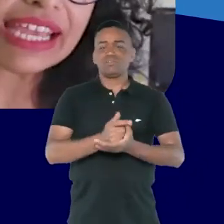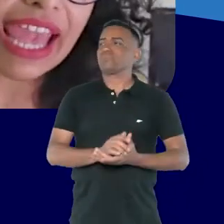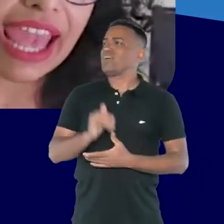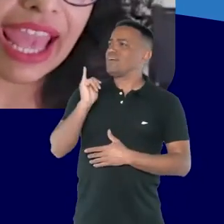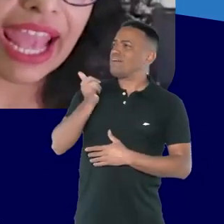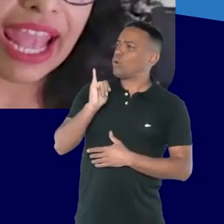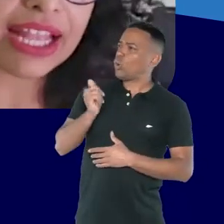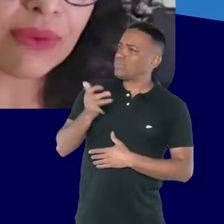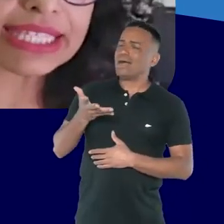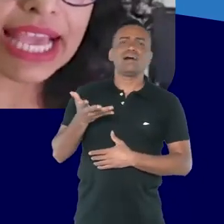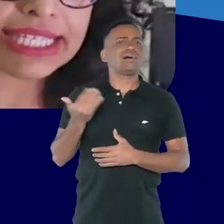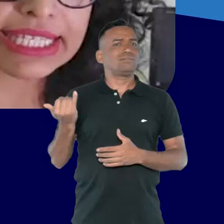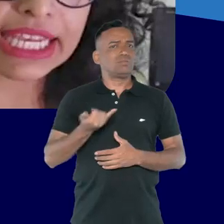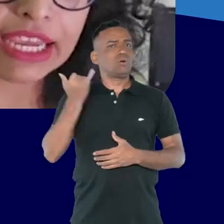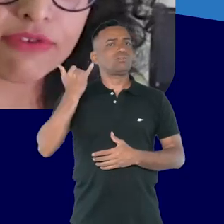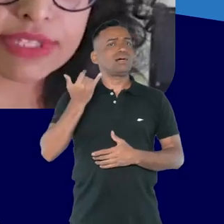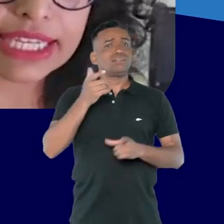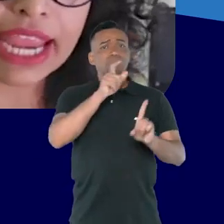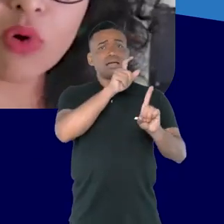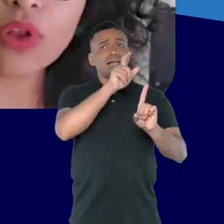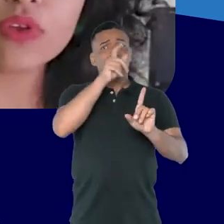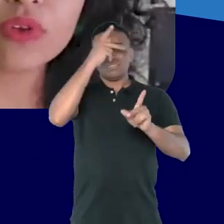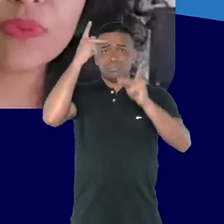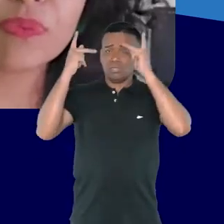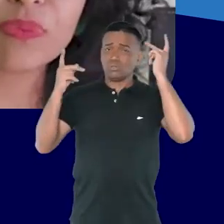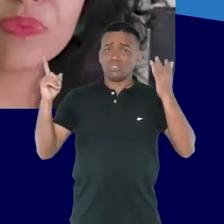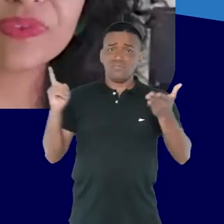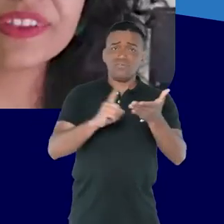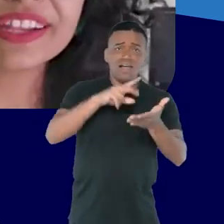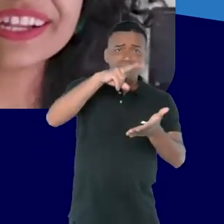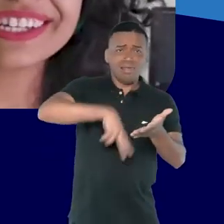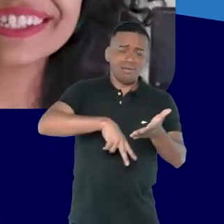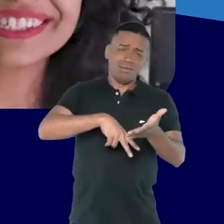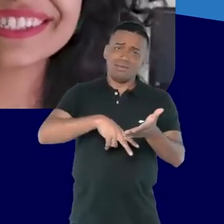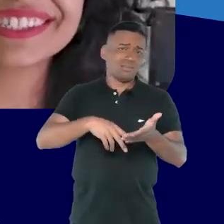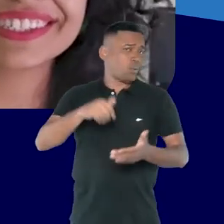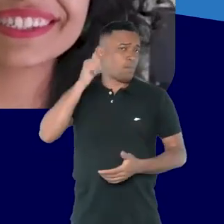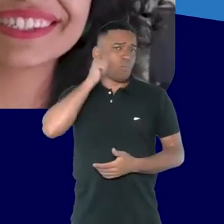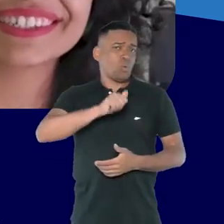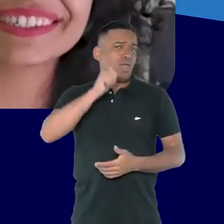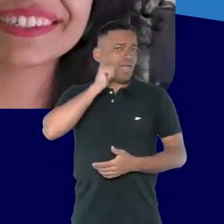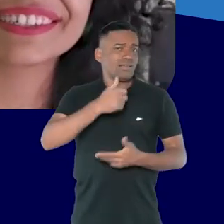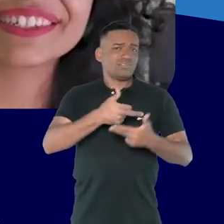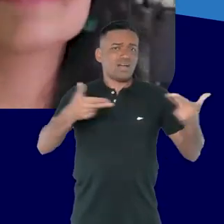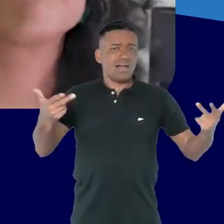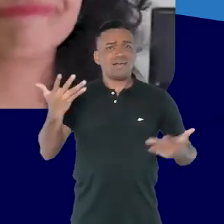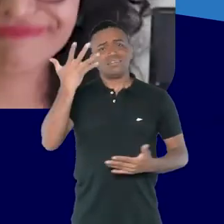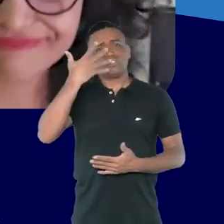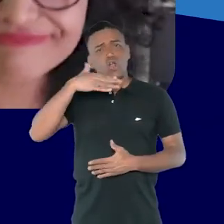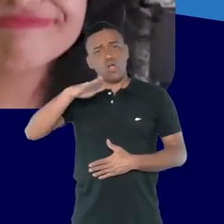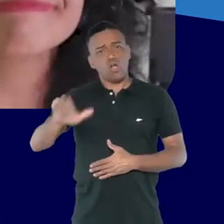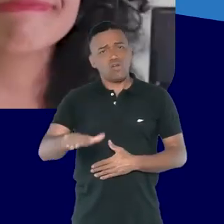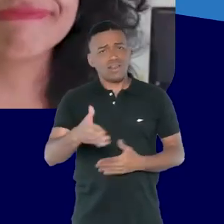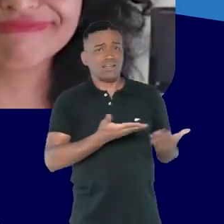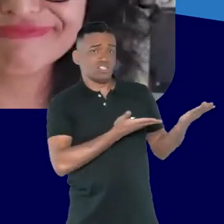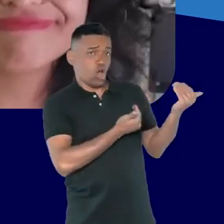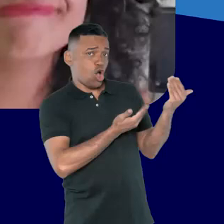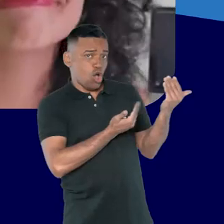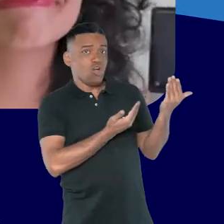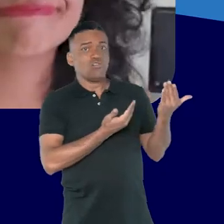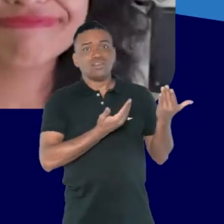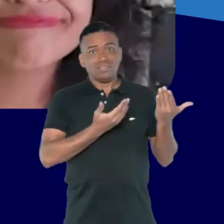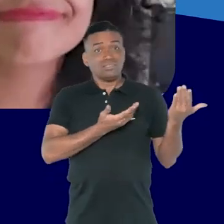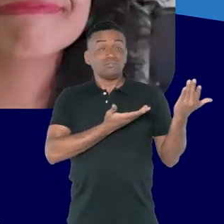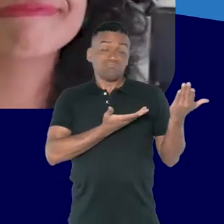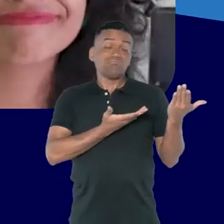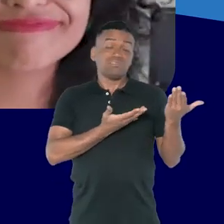E aí, então e ela vai livros, contando, e isso é importante até para as pessoas que estão lendo, né? Porque muitas mulheres,